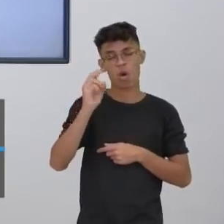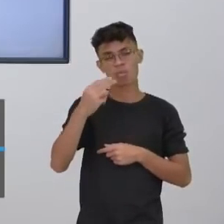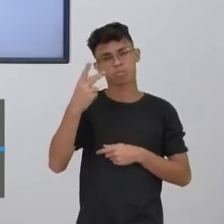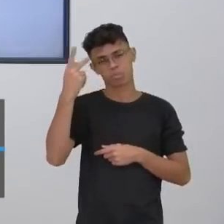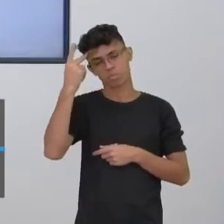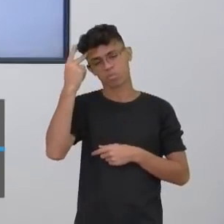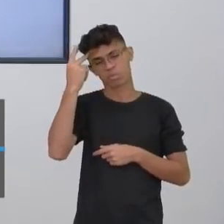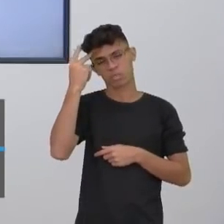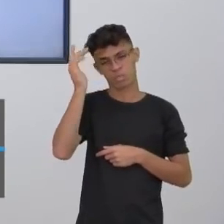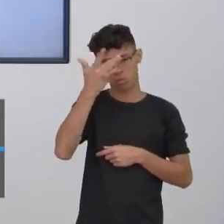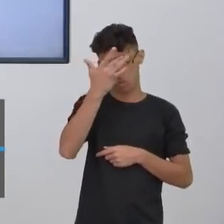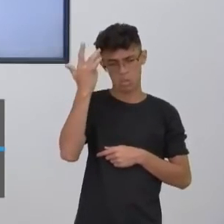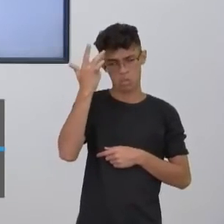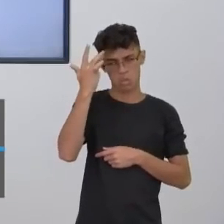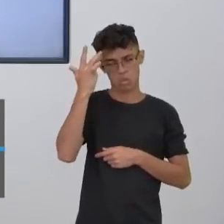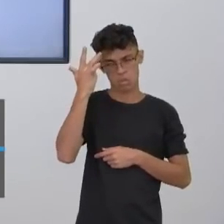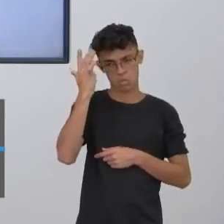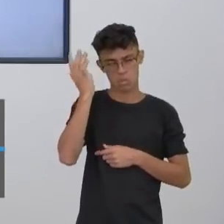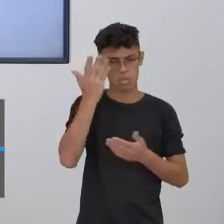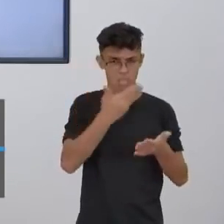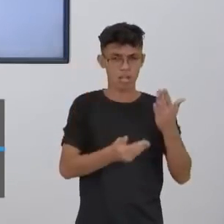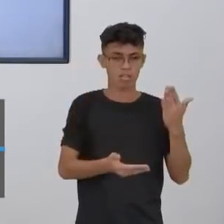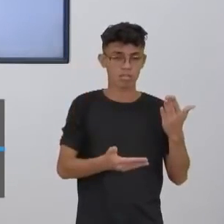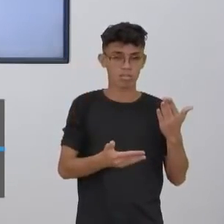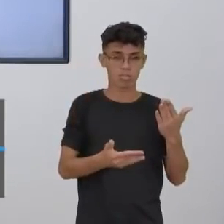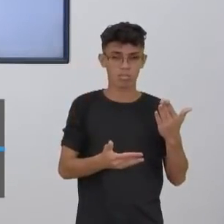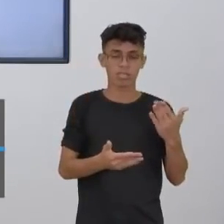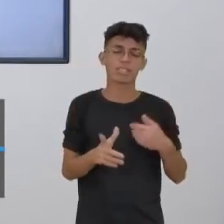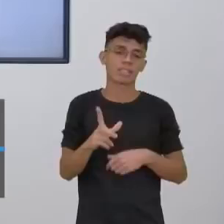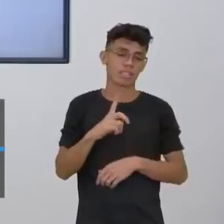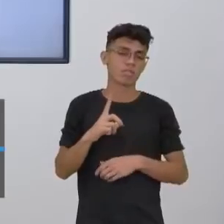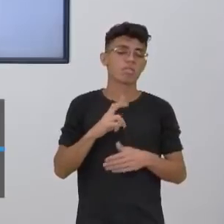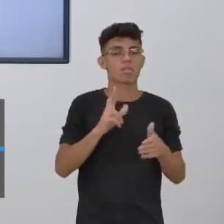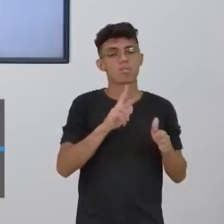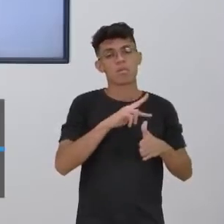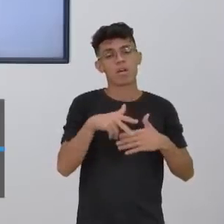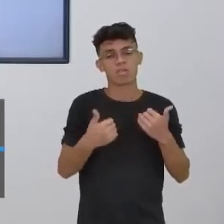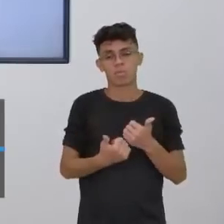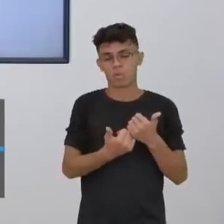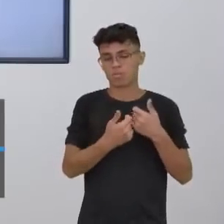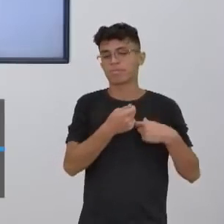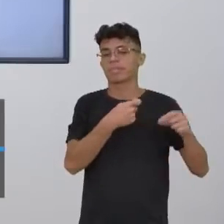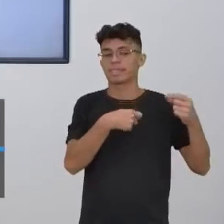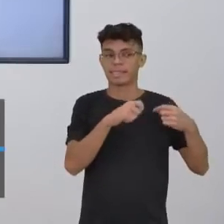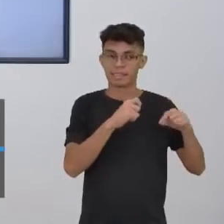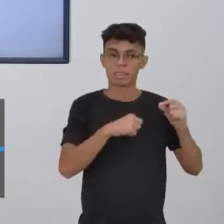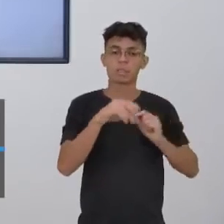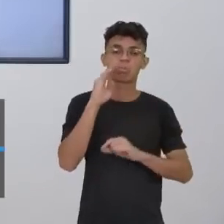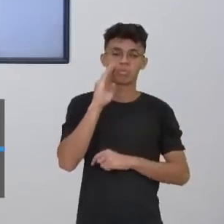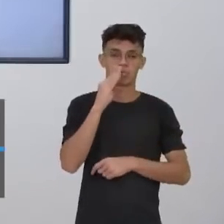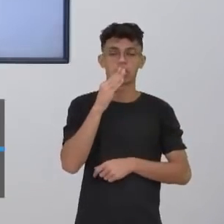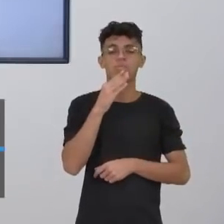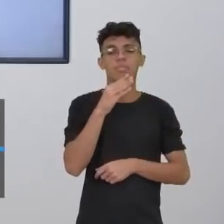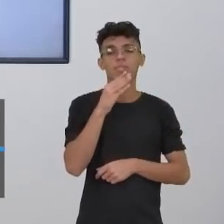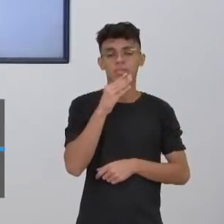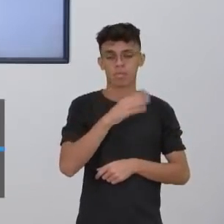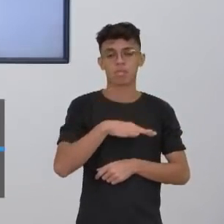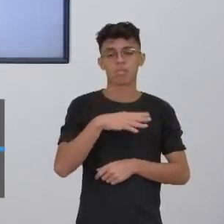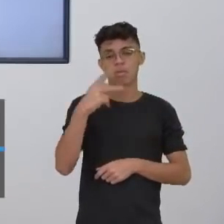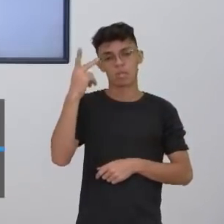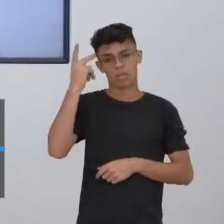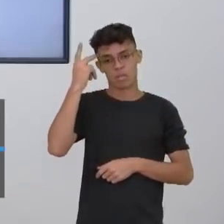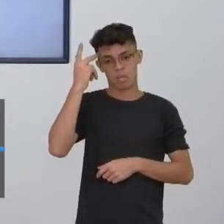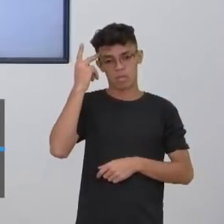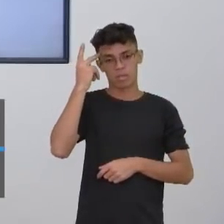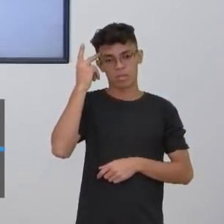perderam? Bem, houveram muitos apoios, né, financeiros principalmente, das elites paulistas que